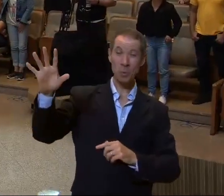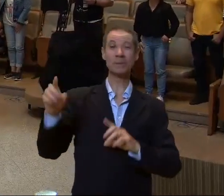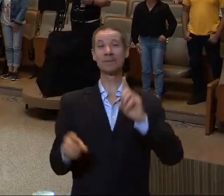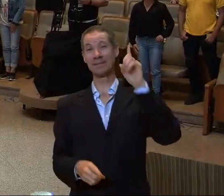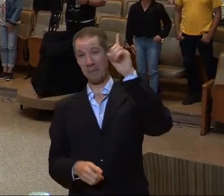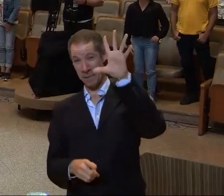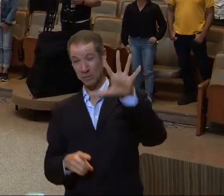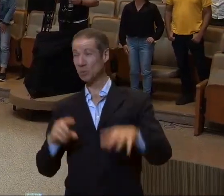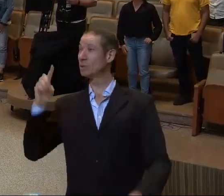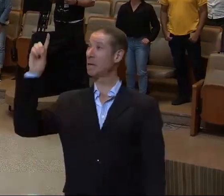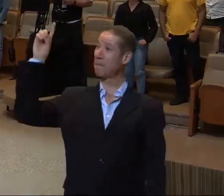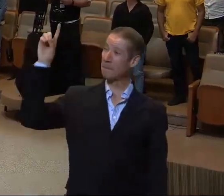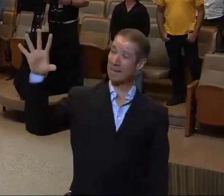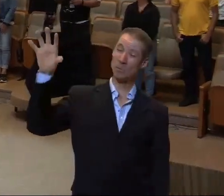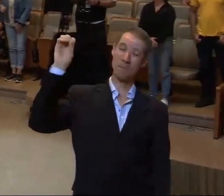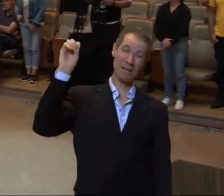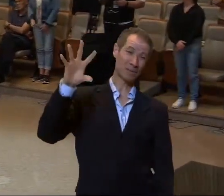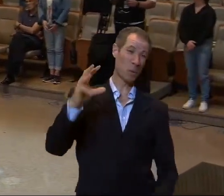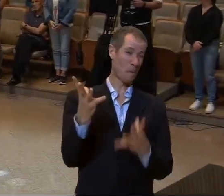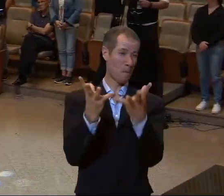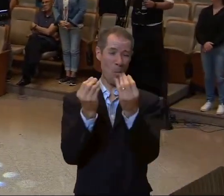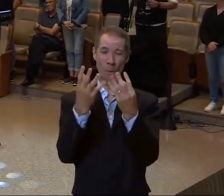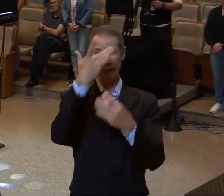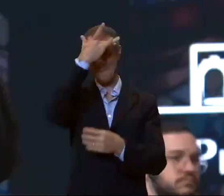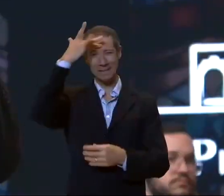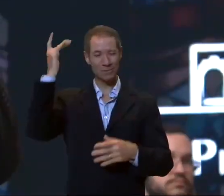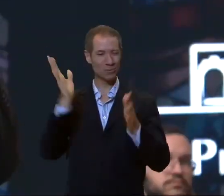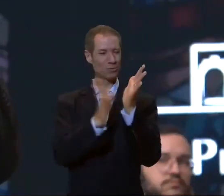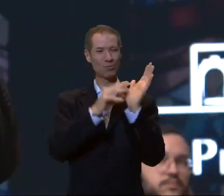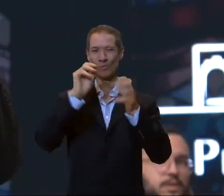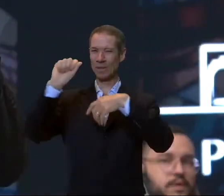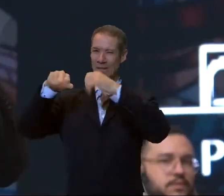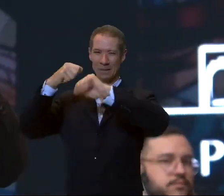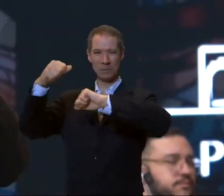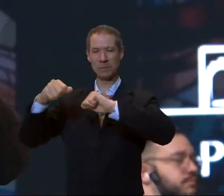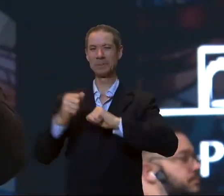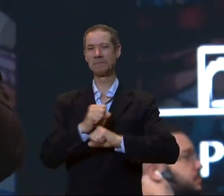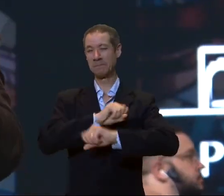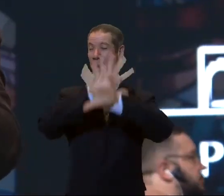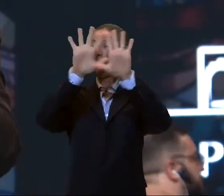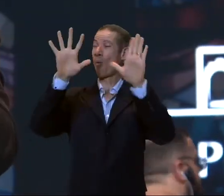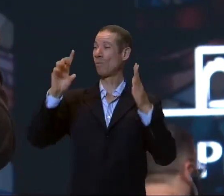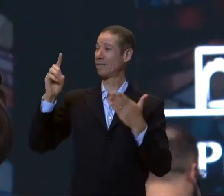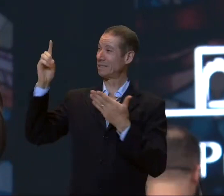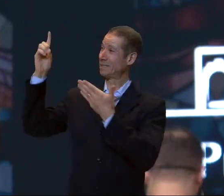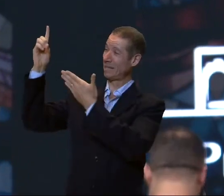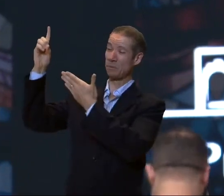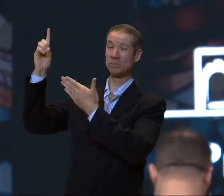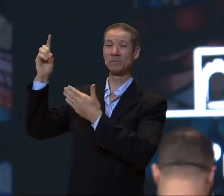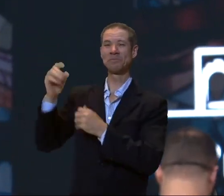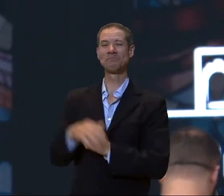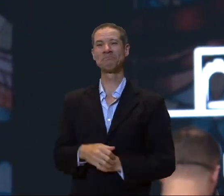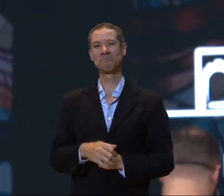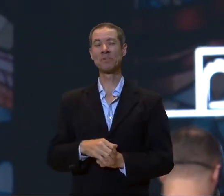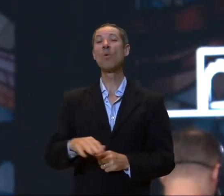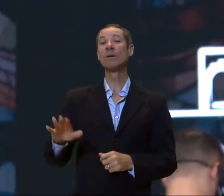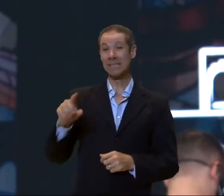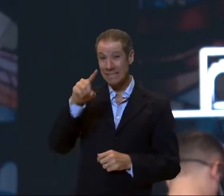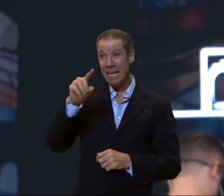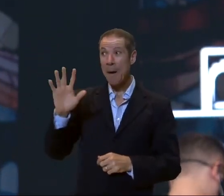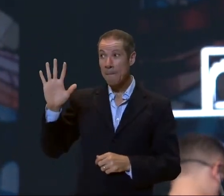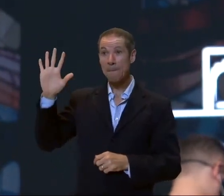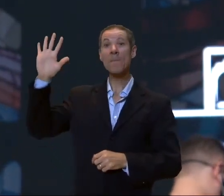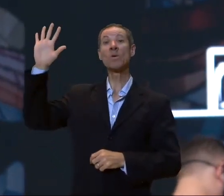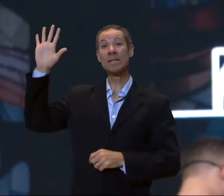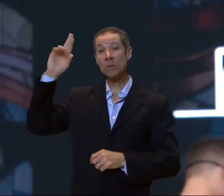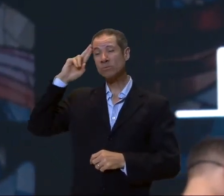te abençoe. Deus, tem tanta gente, aleluia, glória a Deus. Você que está com a mão erguida assim, ora